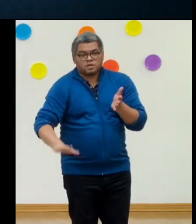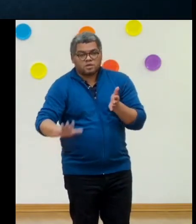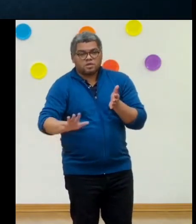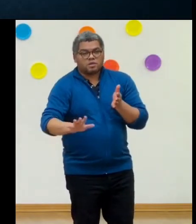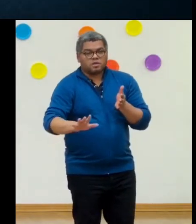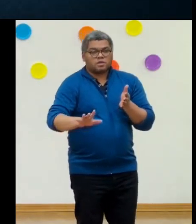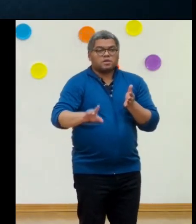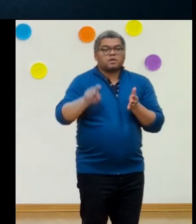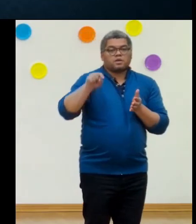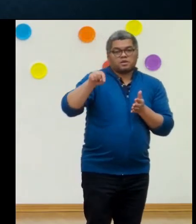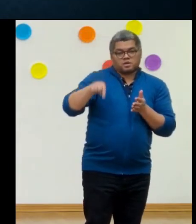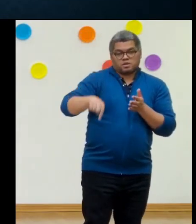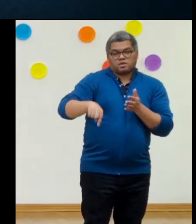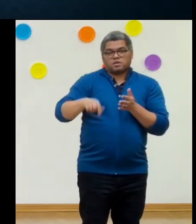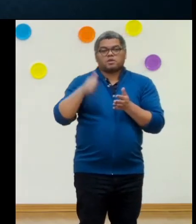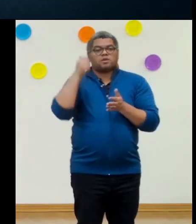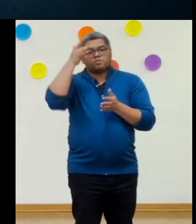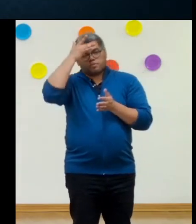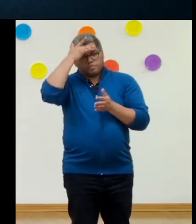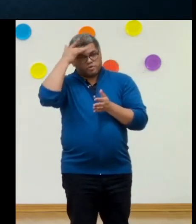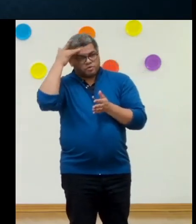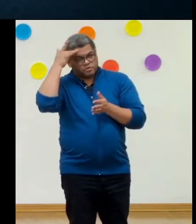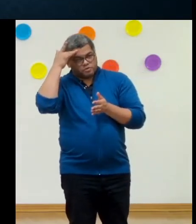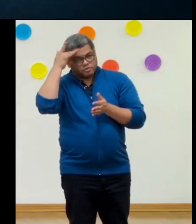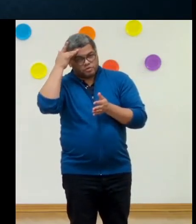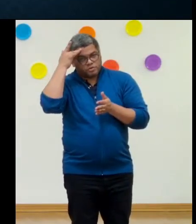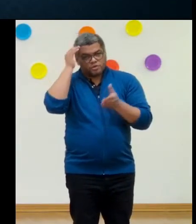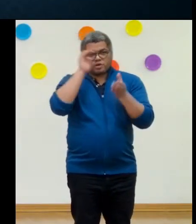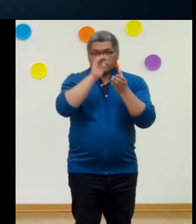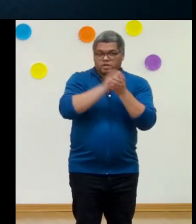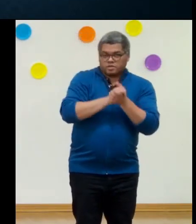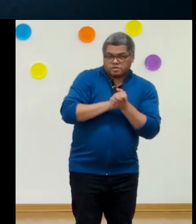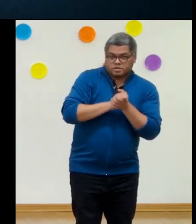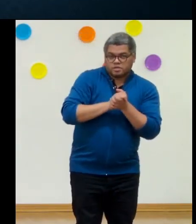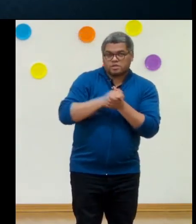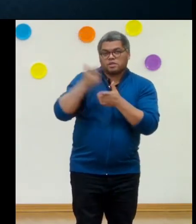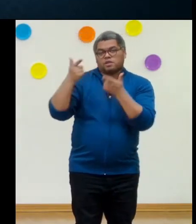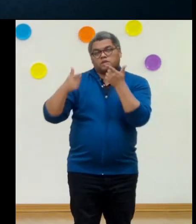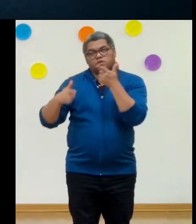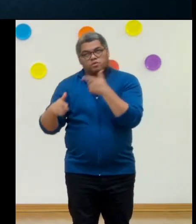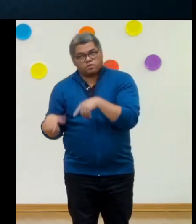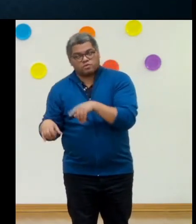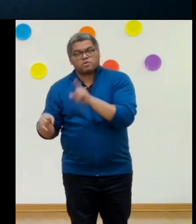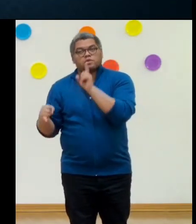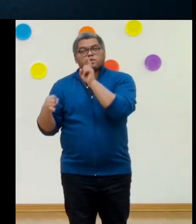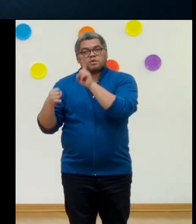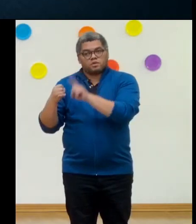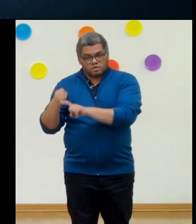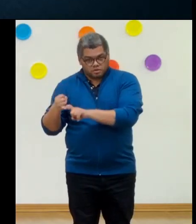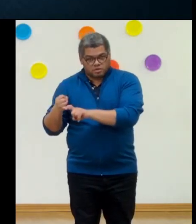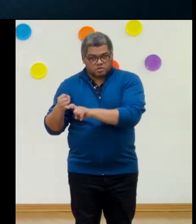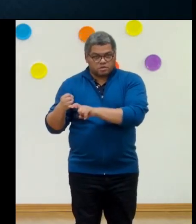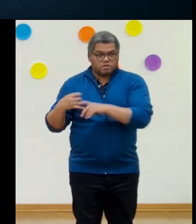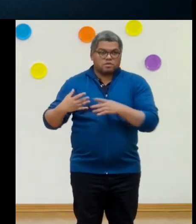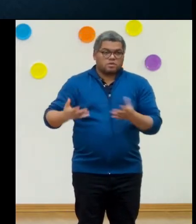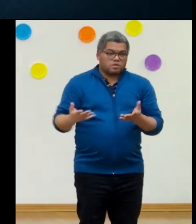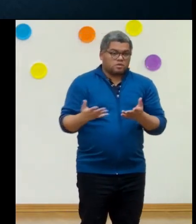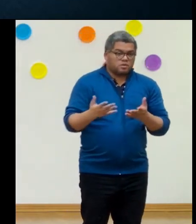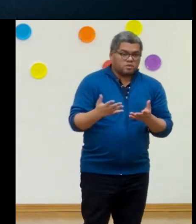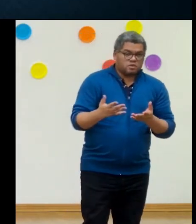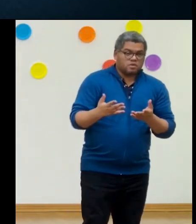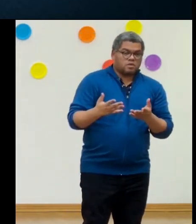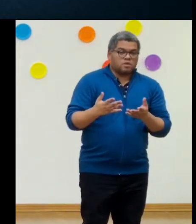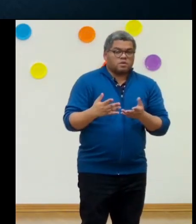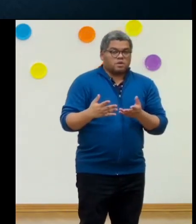pessoa casada e outra que não é o seu parceiro conjugal. O David Clarke vai um pouco mais. É o relacionamento sexual e até o